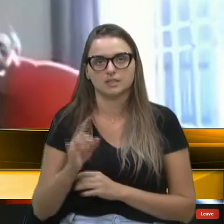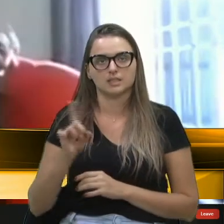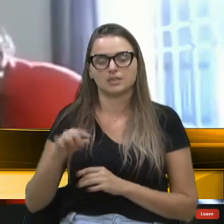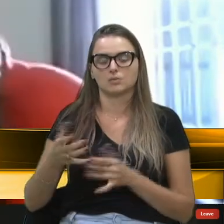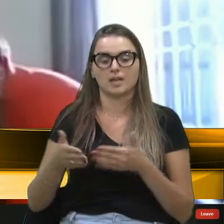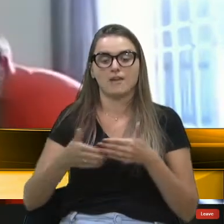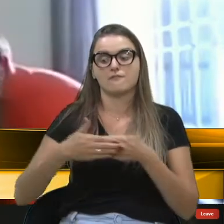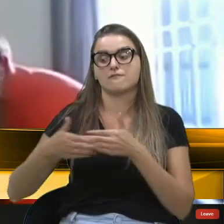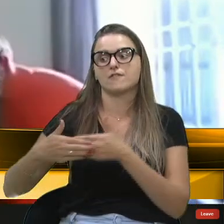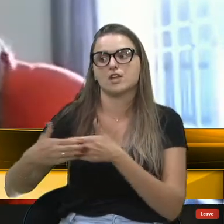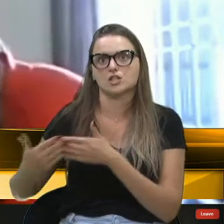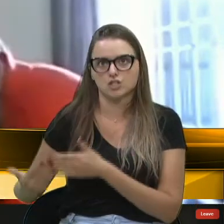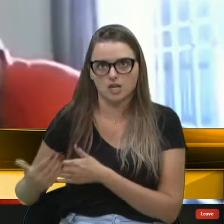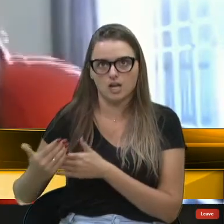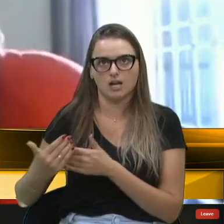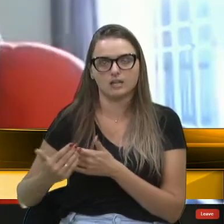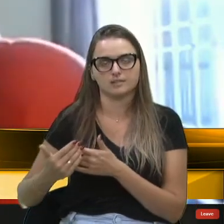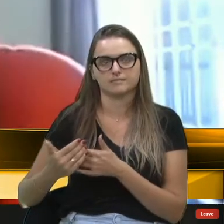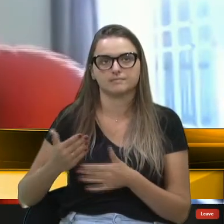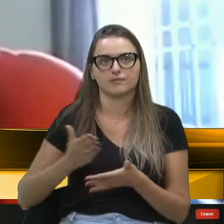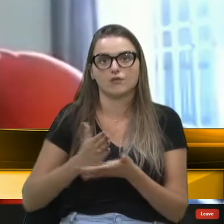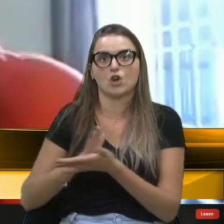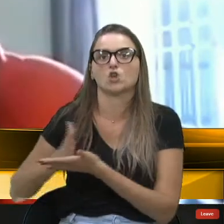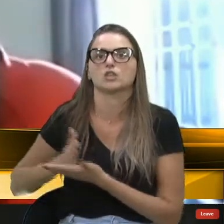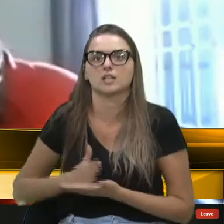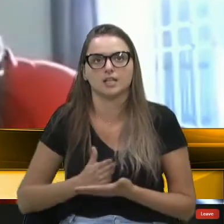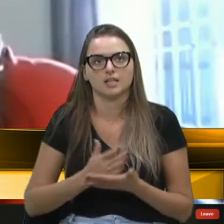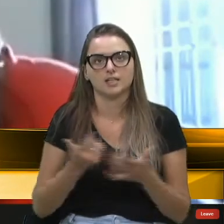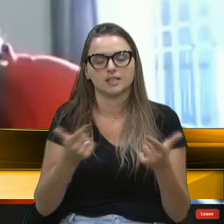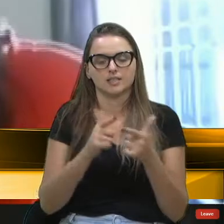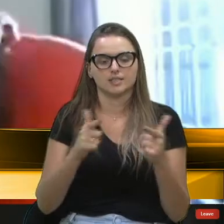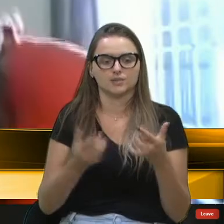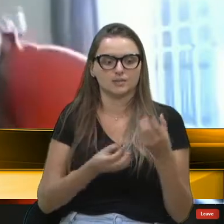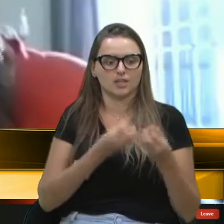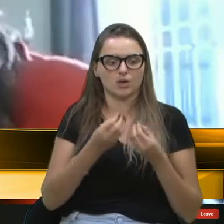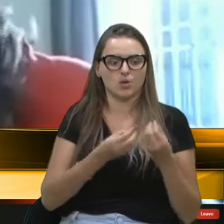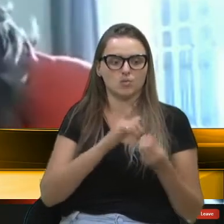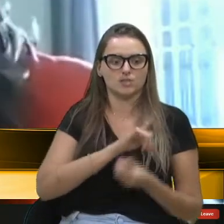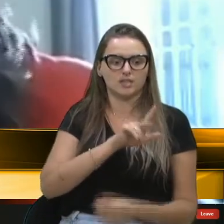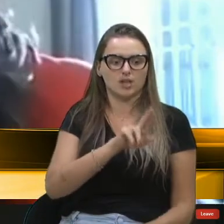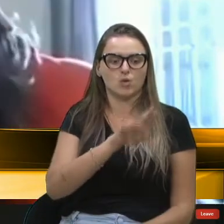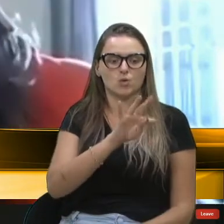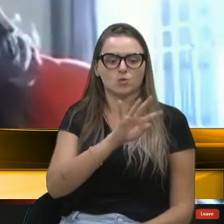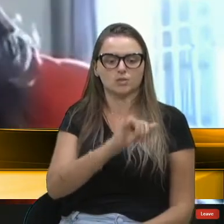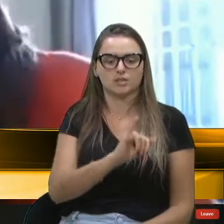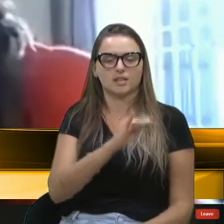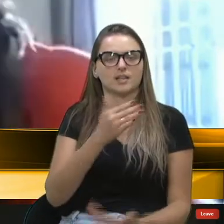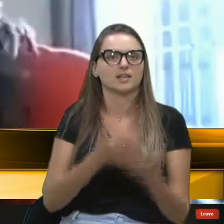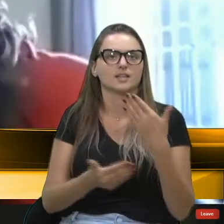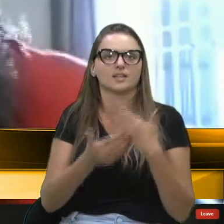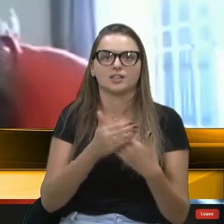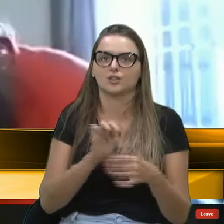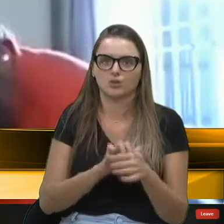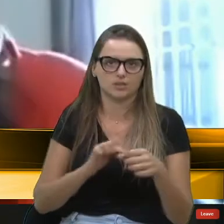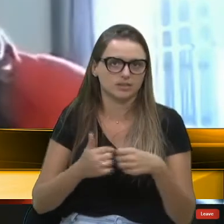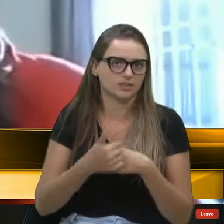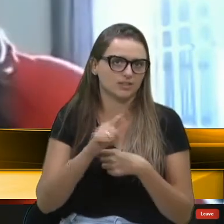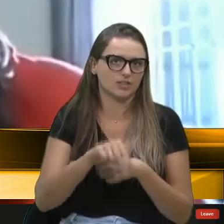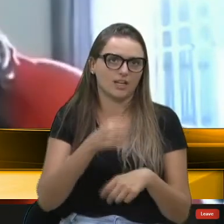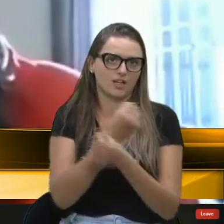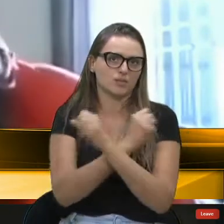maneira alguma, né? E como eu disse, não tem como ter hospital de UTI, né, aqui em tudo que é cidade, né? A gente não vai